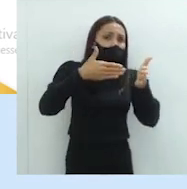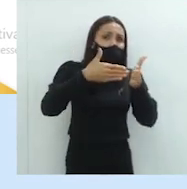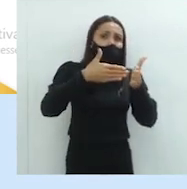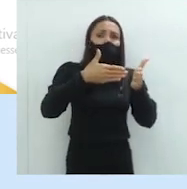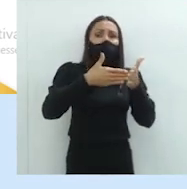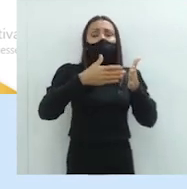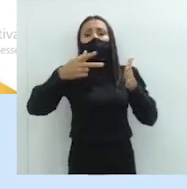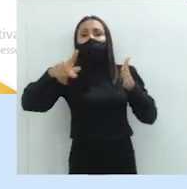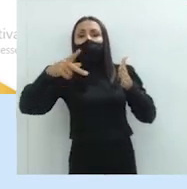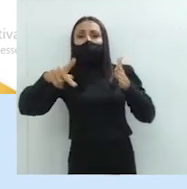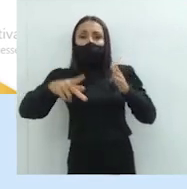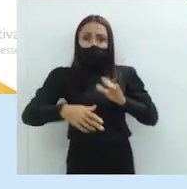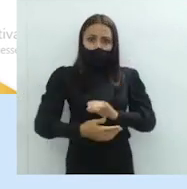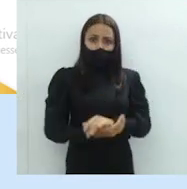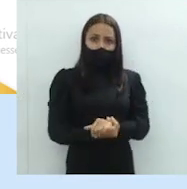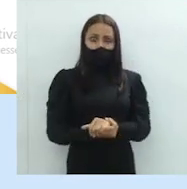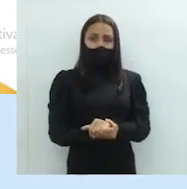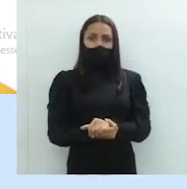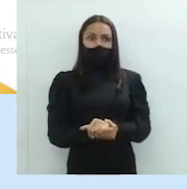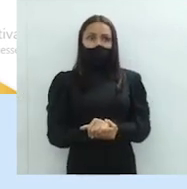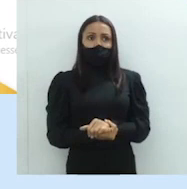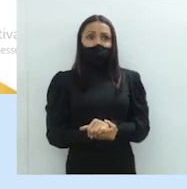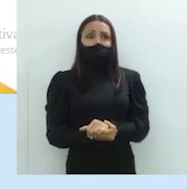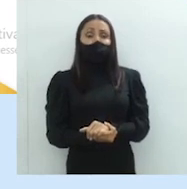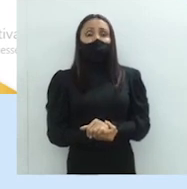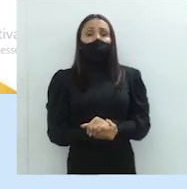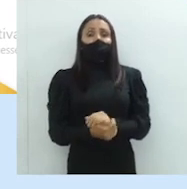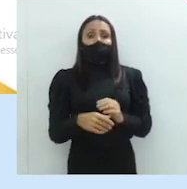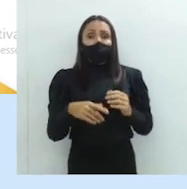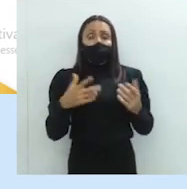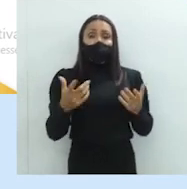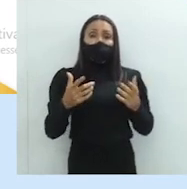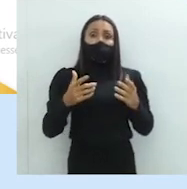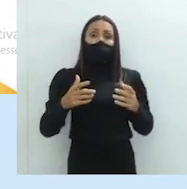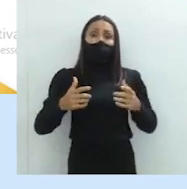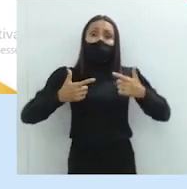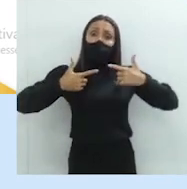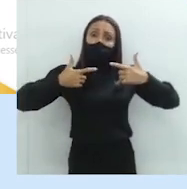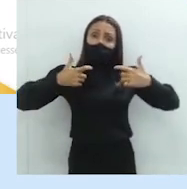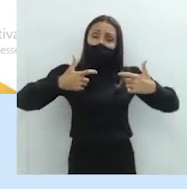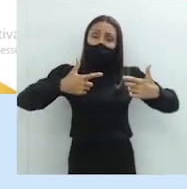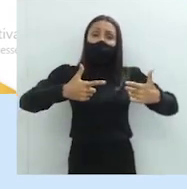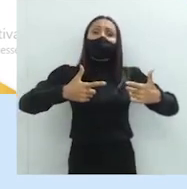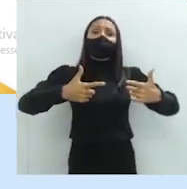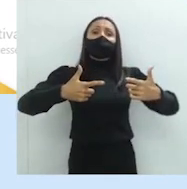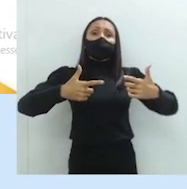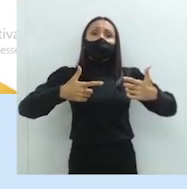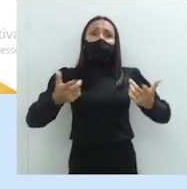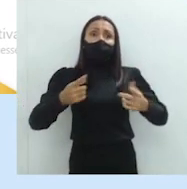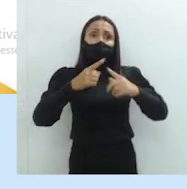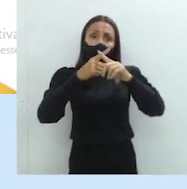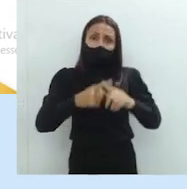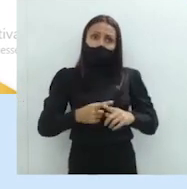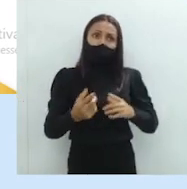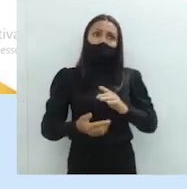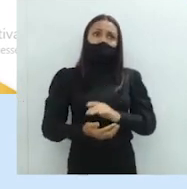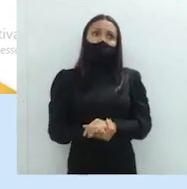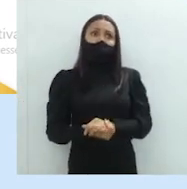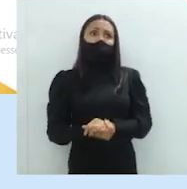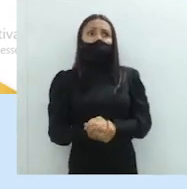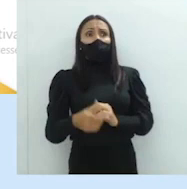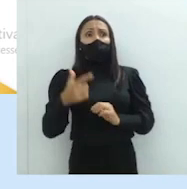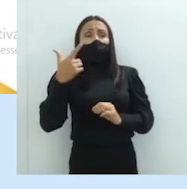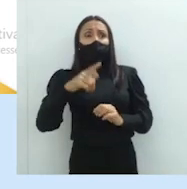Paraguai, né? Então vejamos, então começa a batalha, a grande batalha, a Batalha do Riachuelo. Então, outro